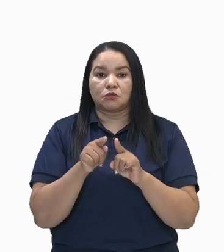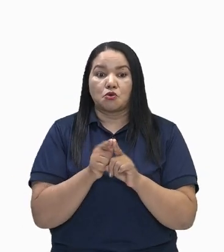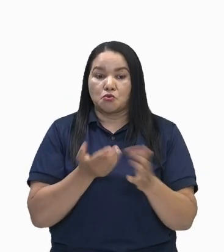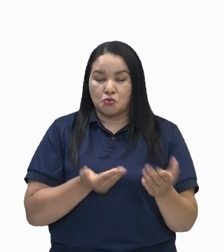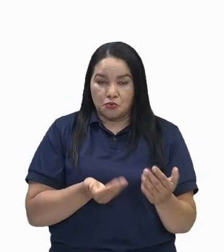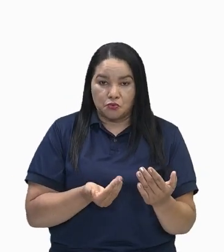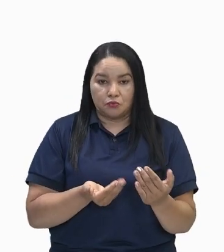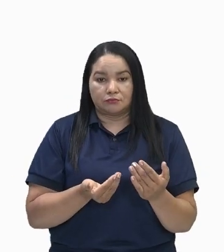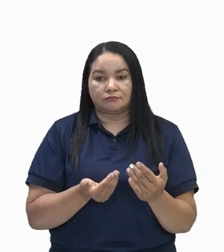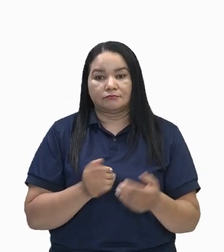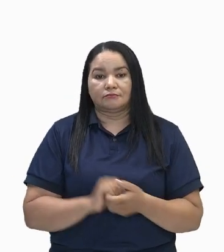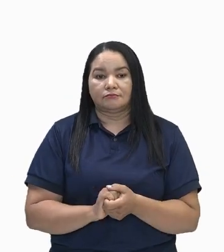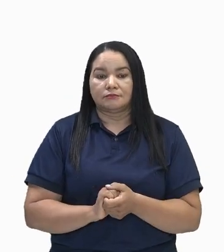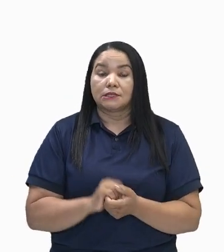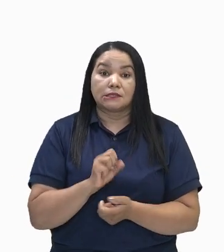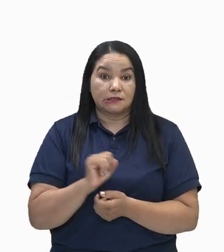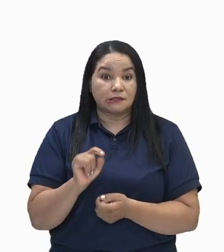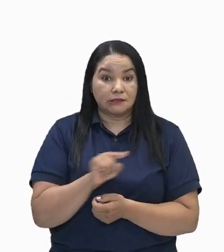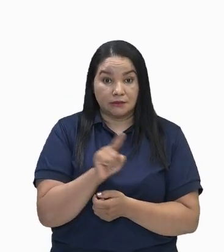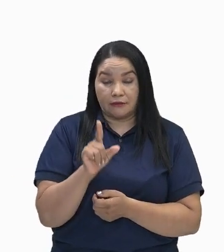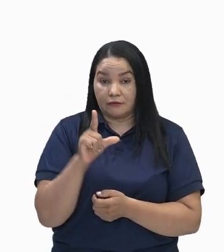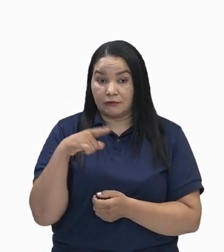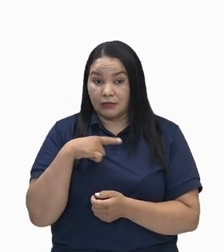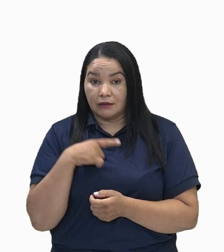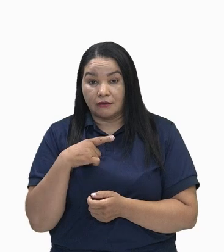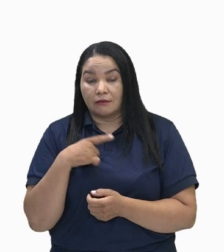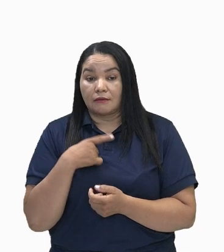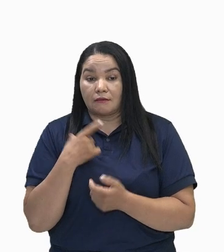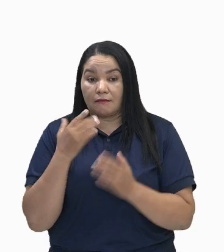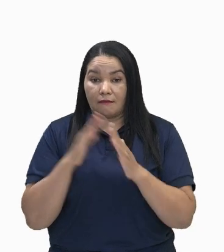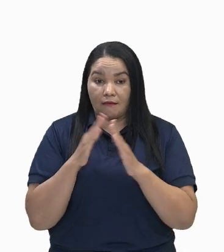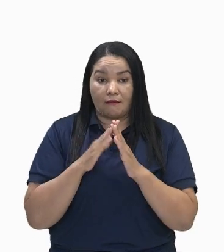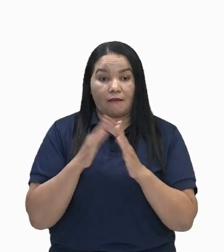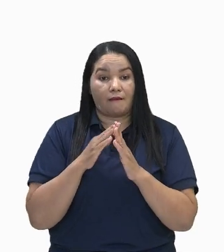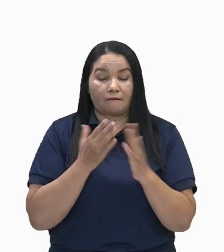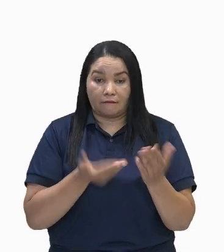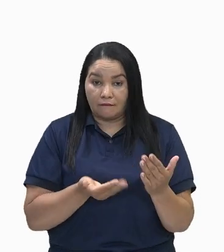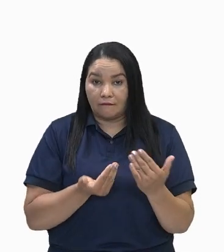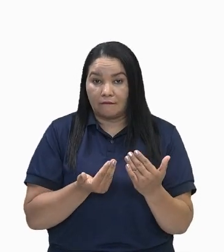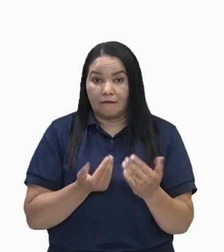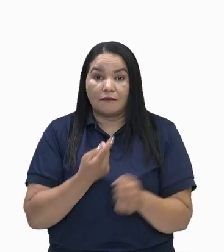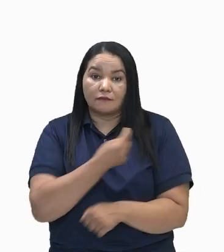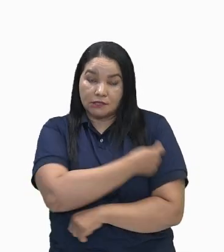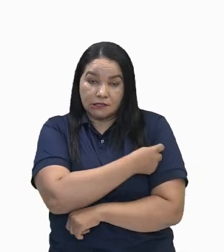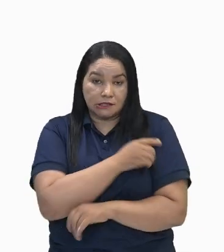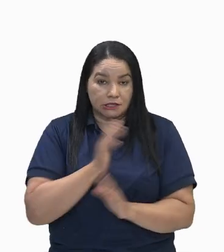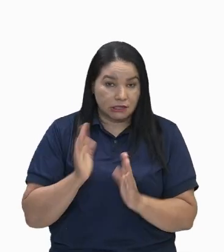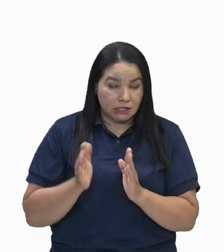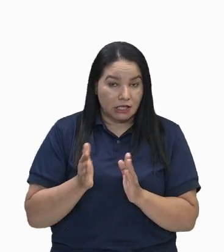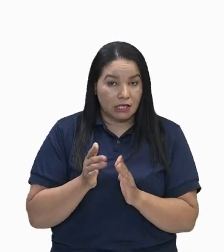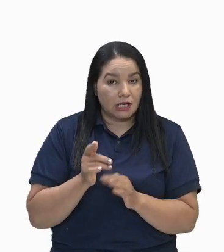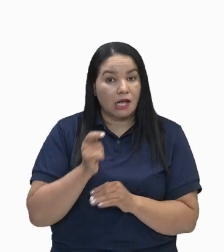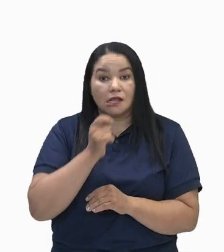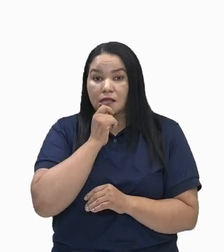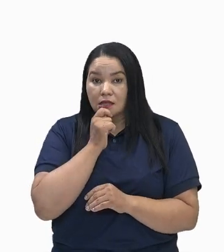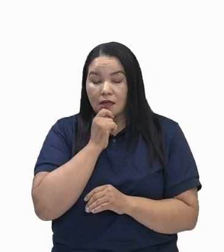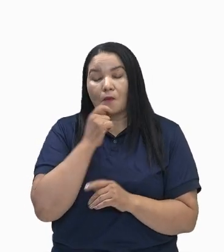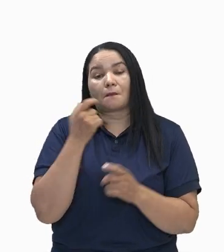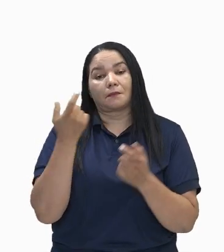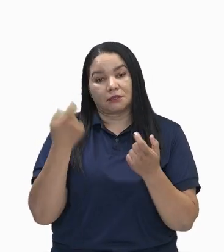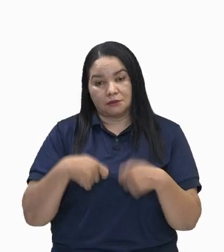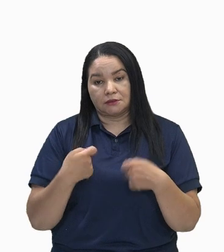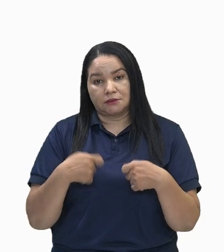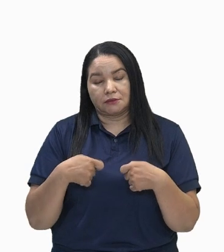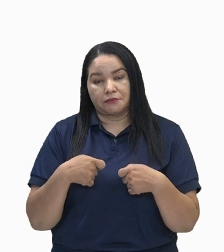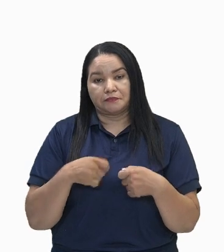Você tem adolescente em casa? O seu adolescente é vacinado contra o HPV?